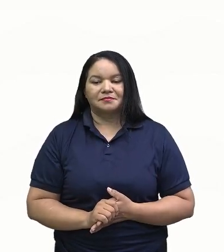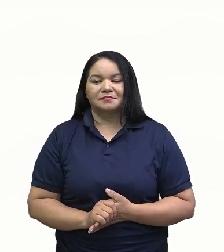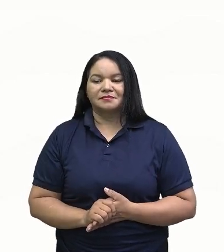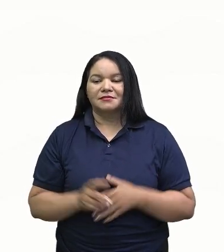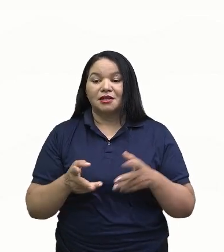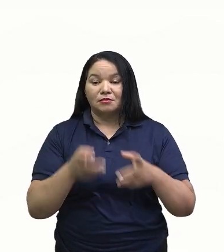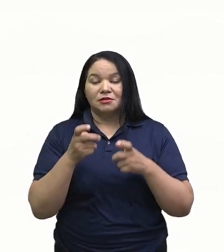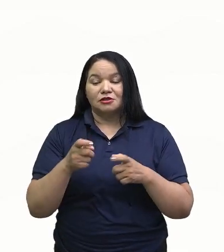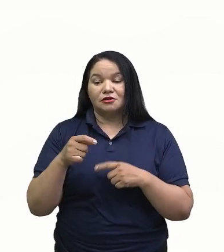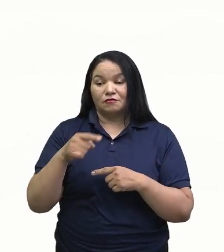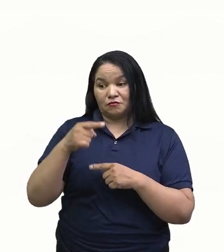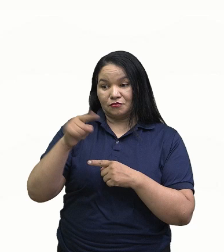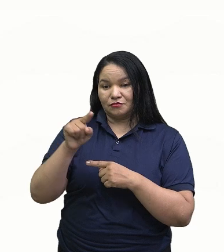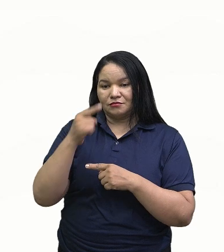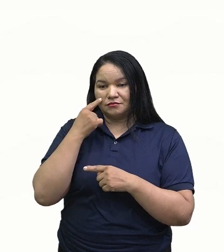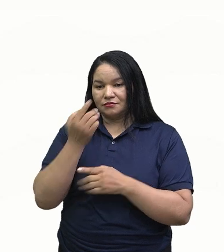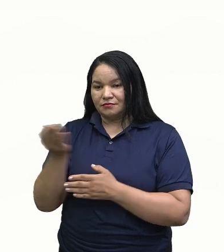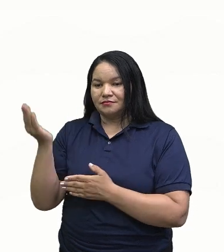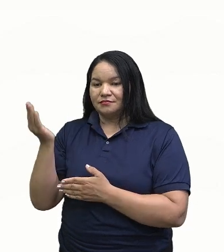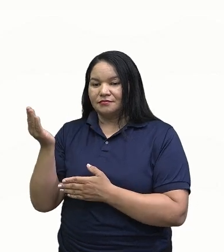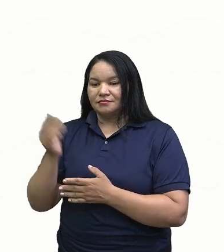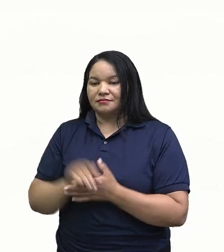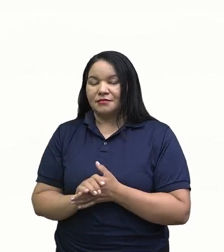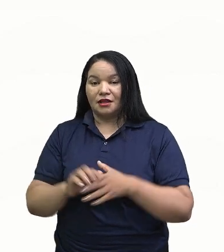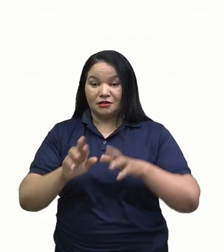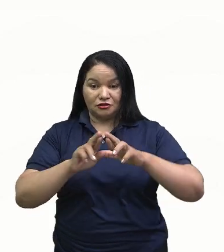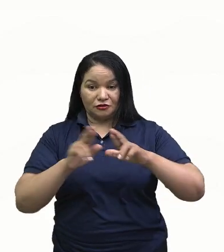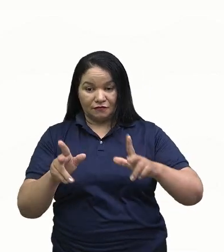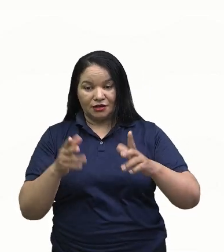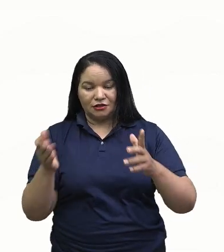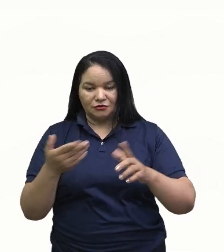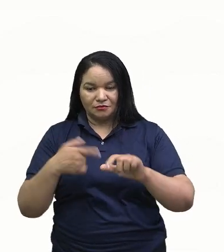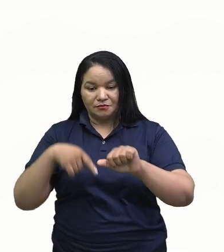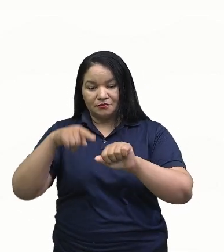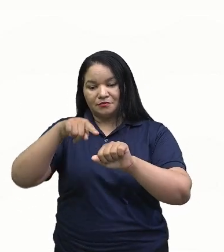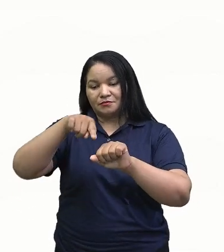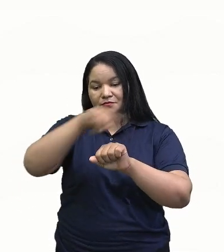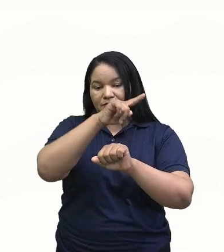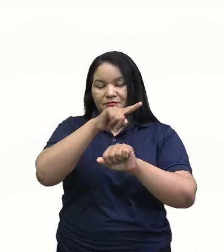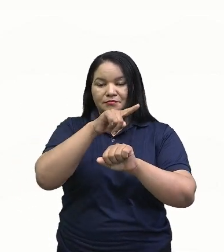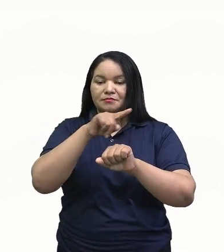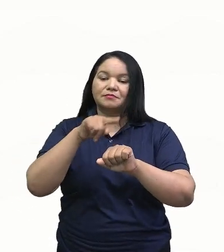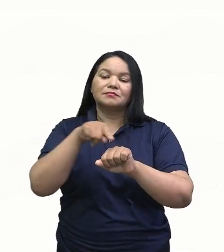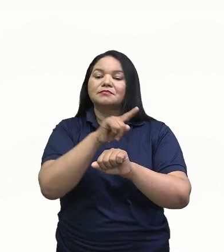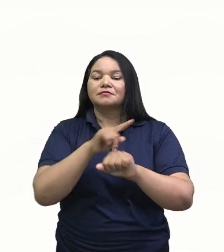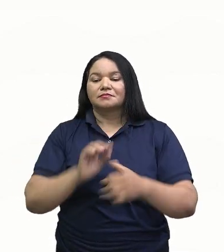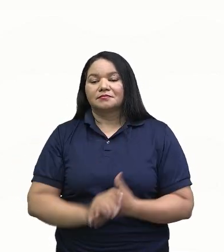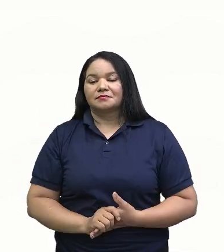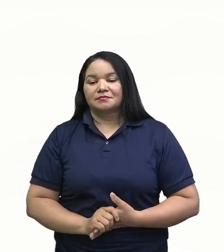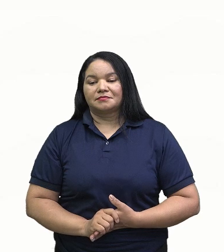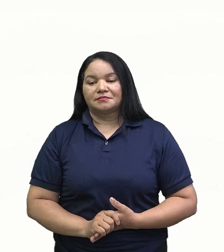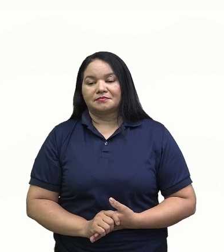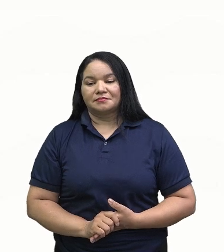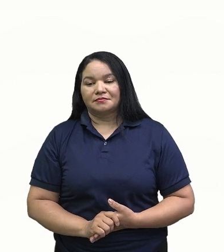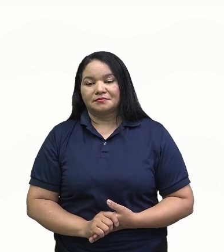é dessa maneira aqui, né? E a crase é invertido, é o sentido contrário, tá